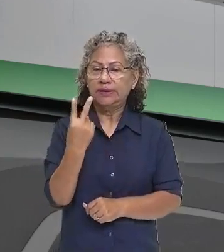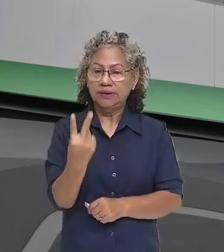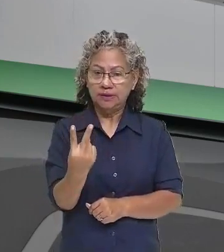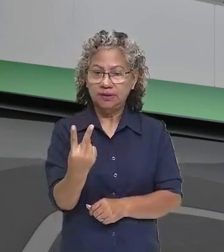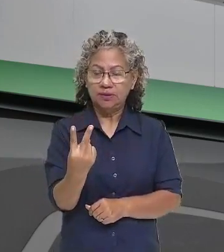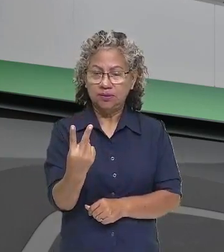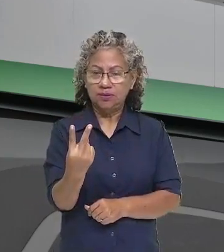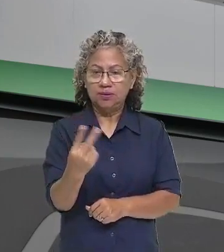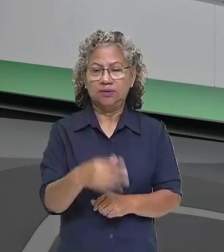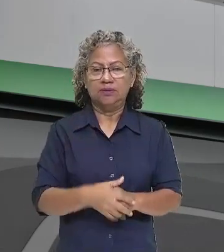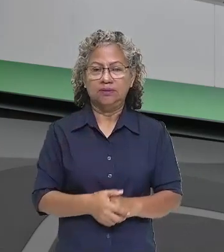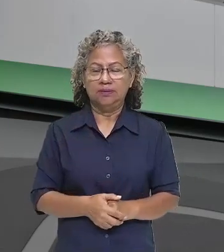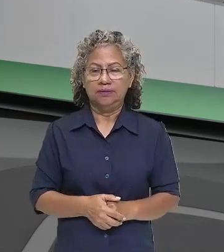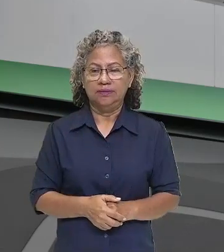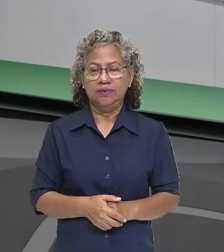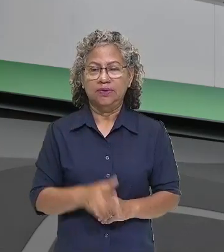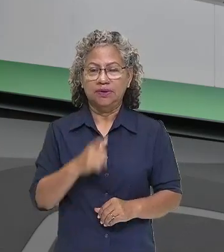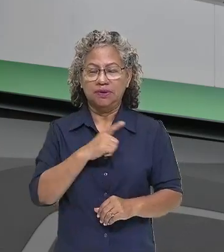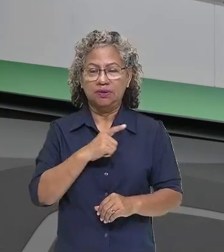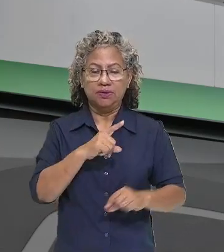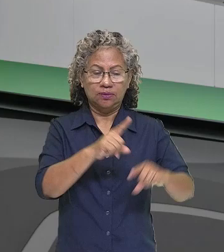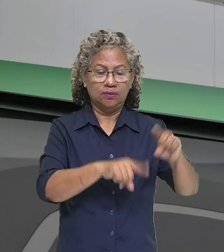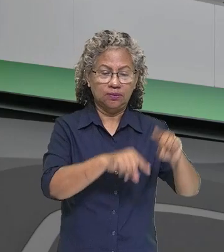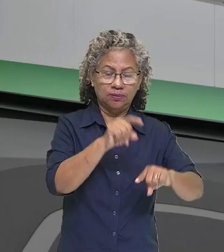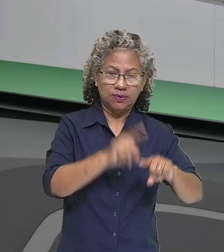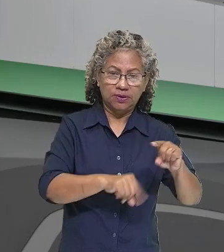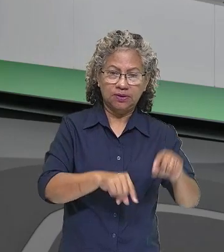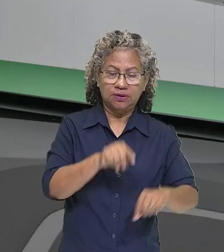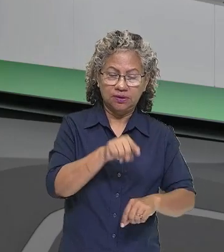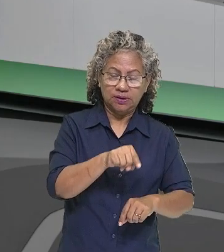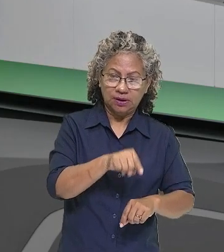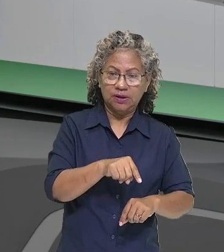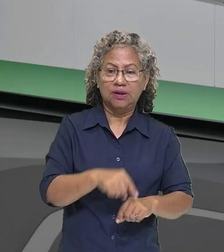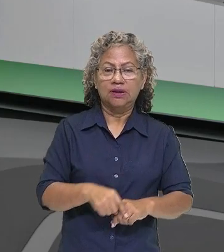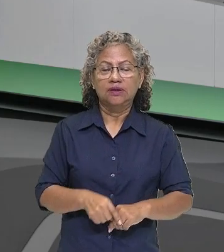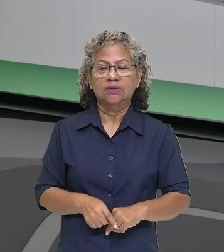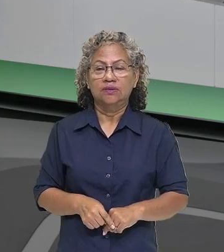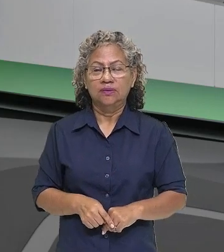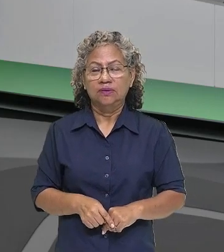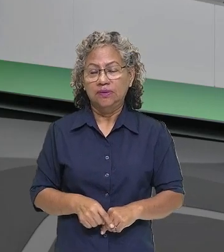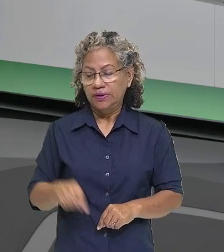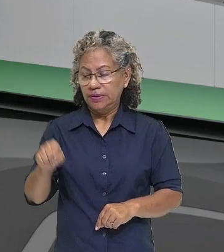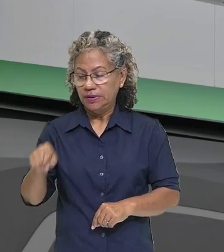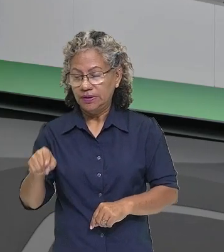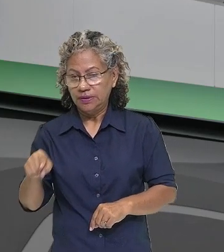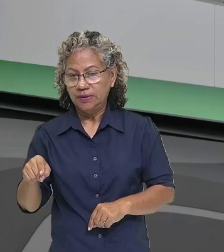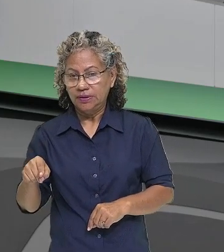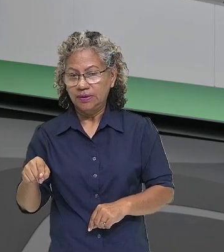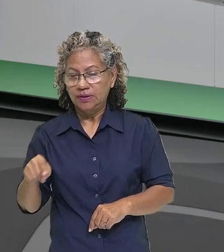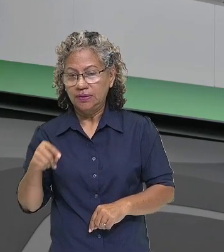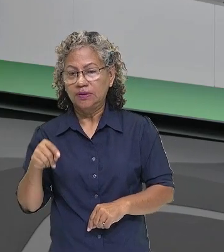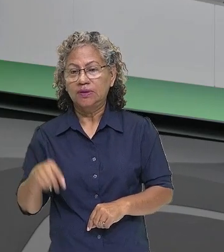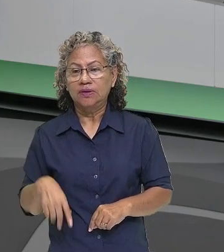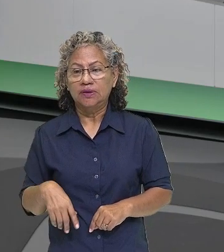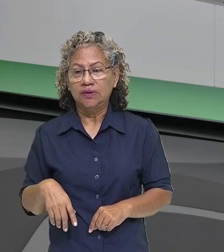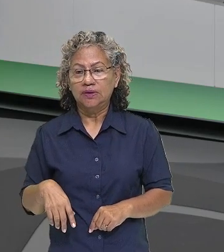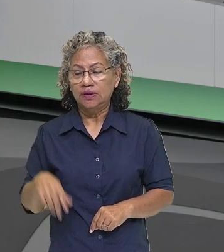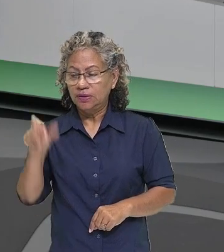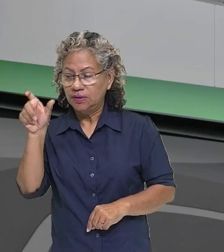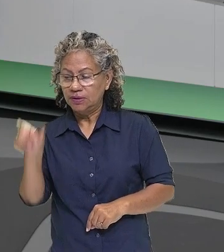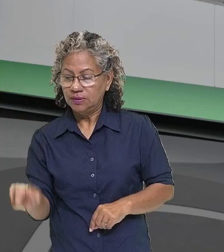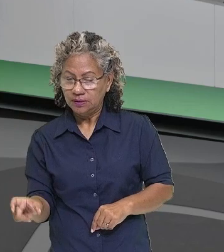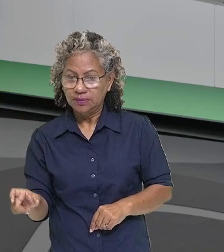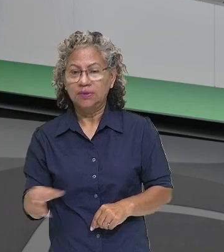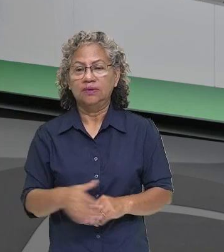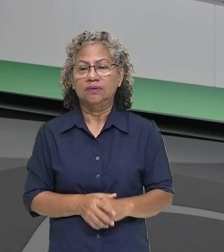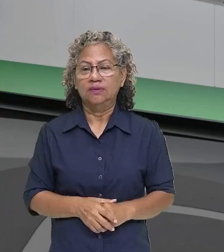Eu tenho um objeto, ele vai exercer uma força sobre o outro. Pessoal, e esta